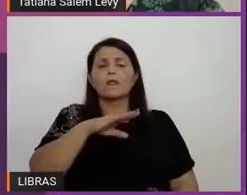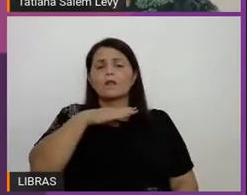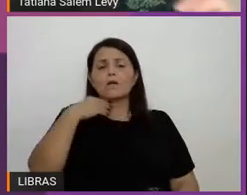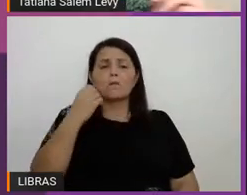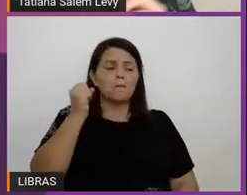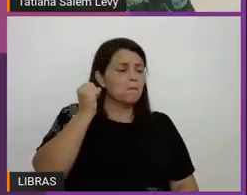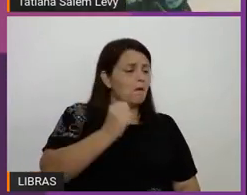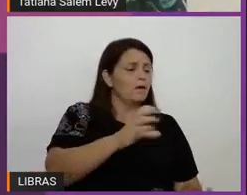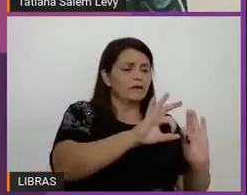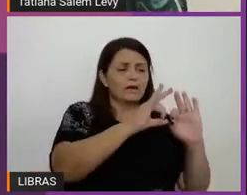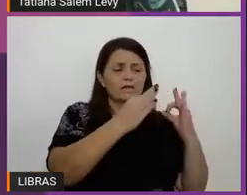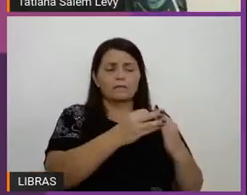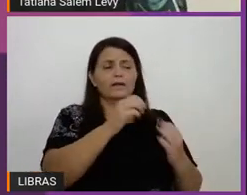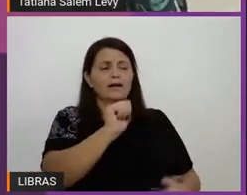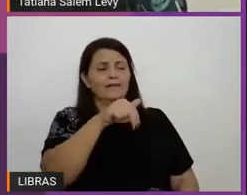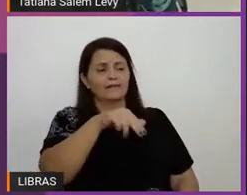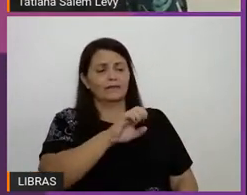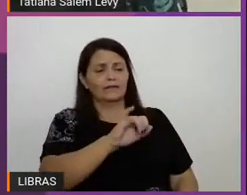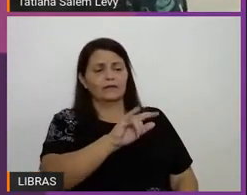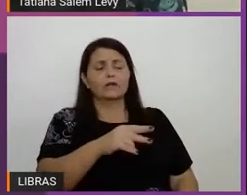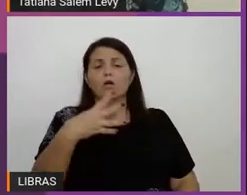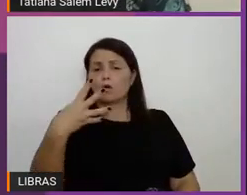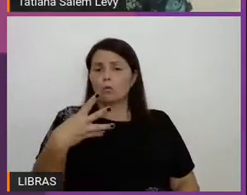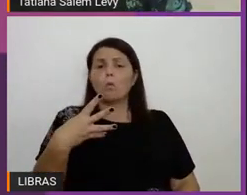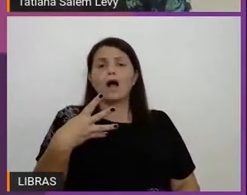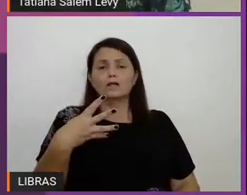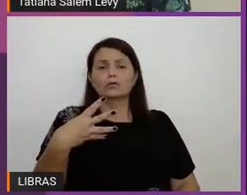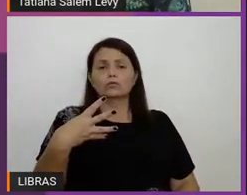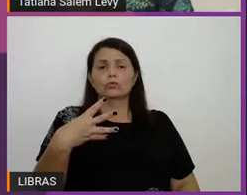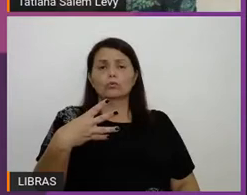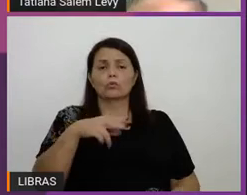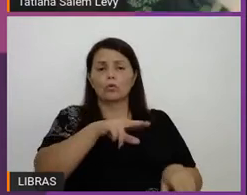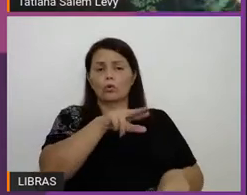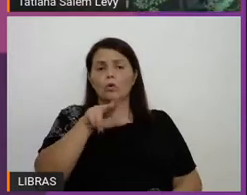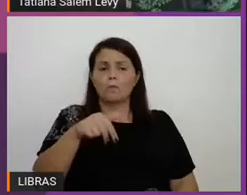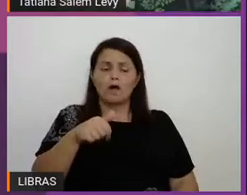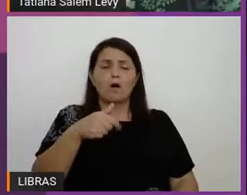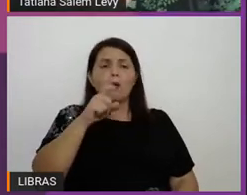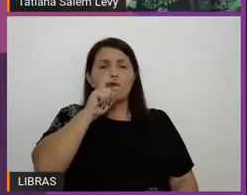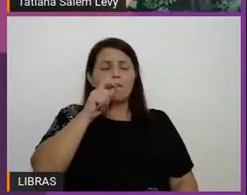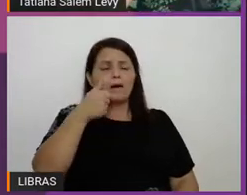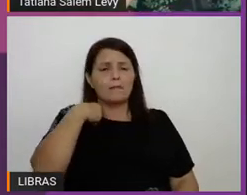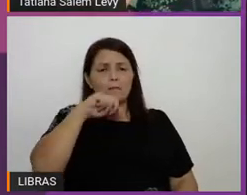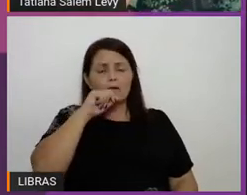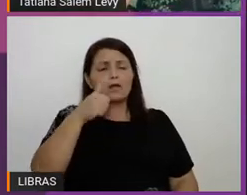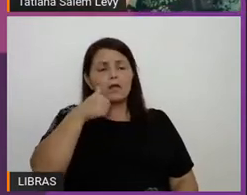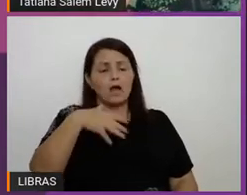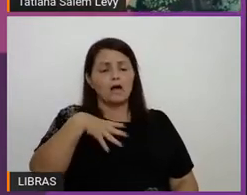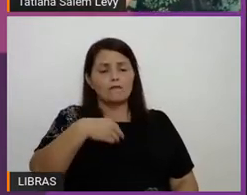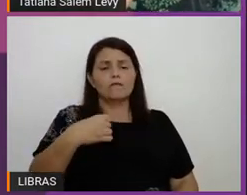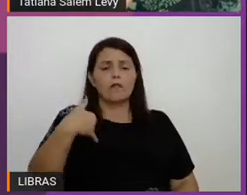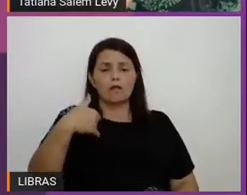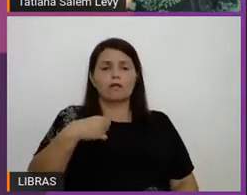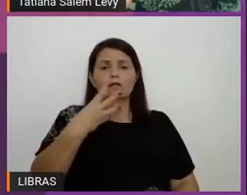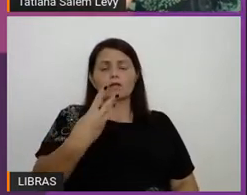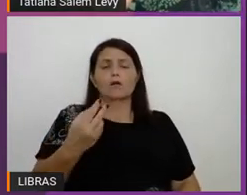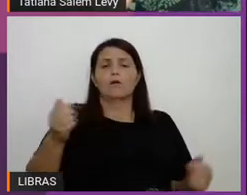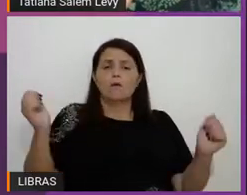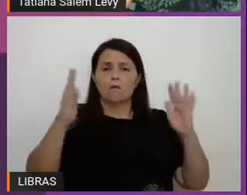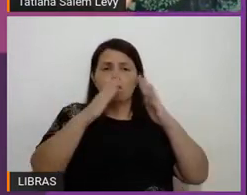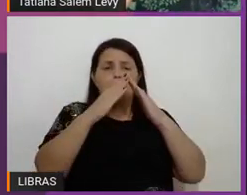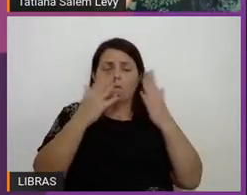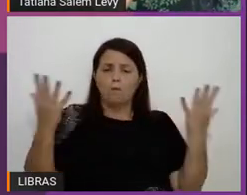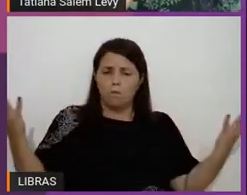família de alergia seus pais quatro irmãos e ele sua filha de três anos só errado na